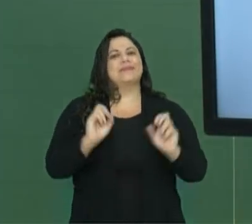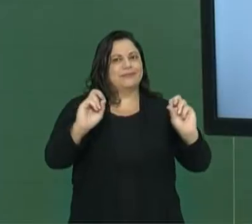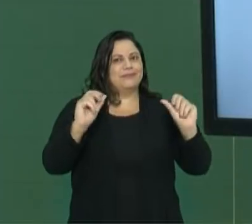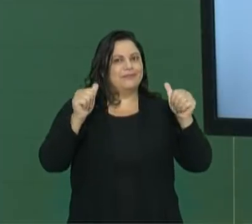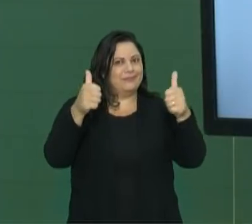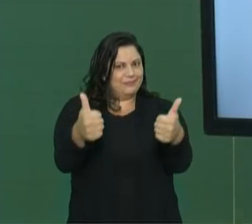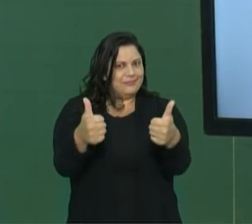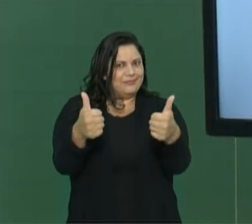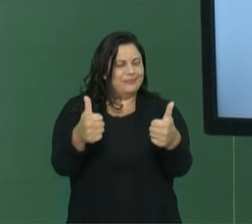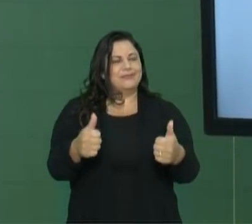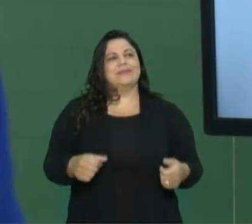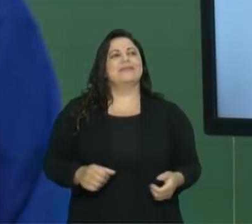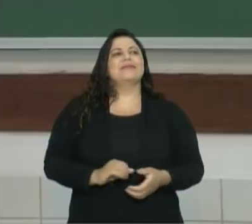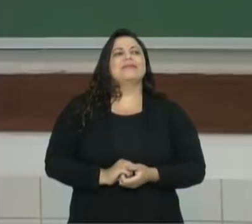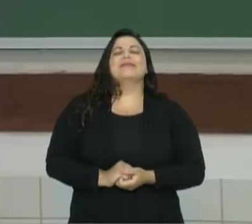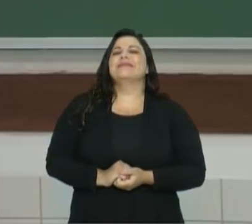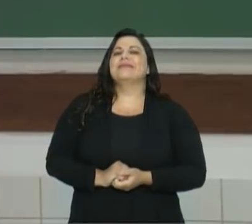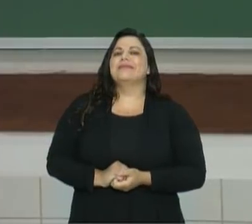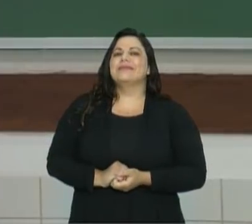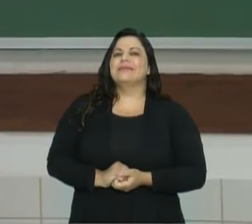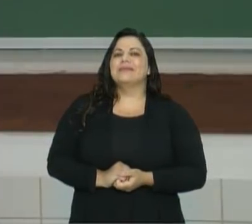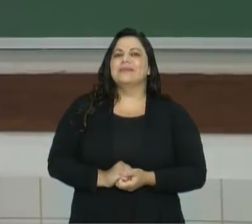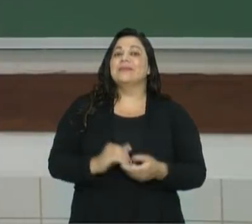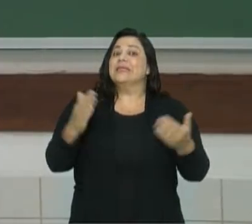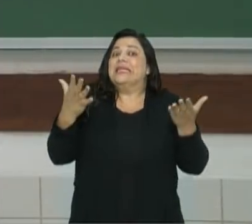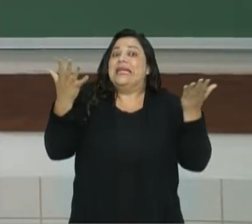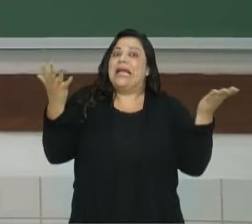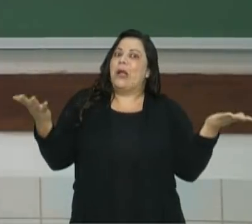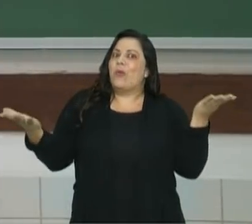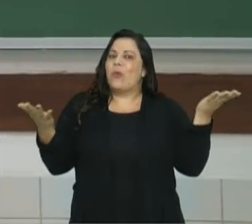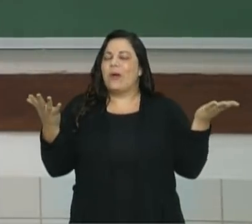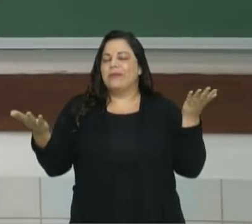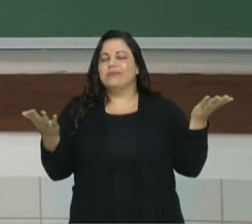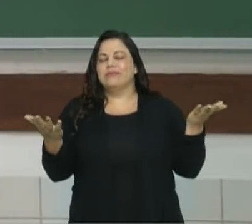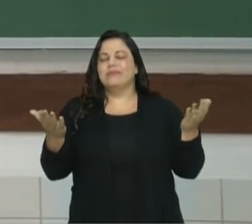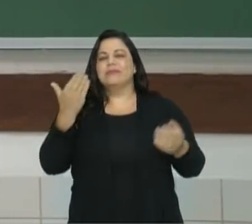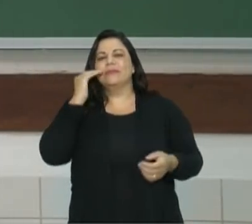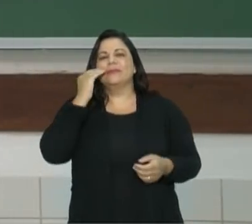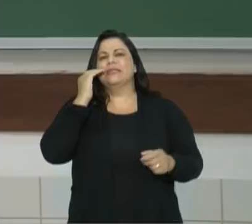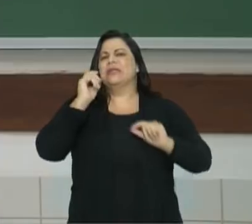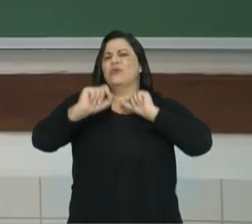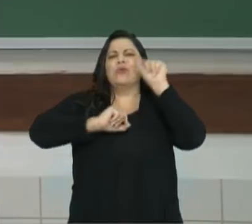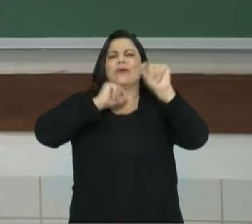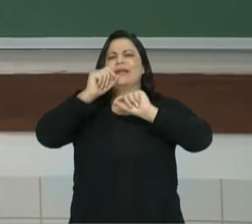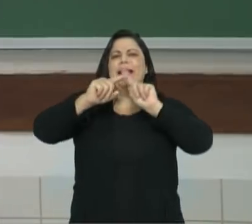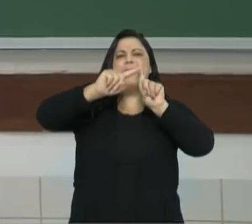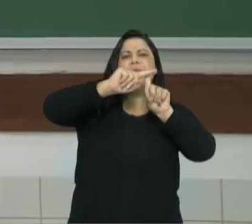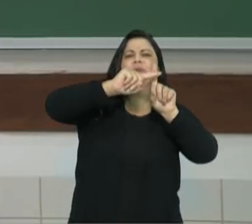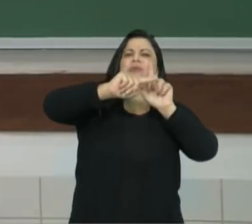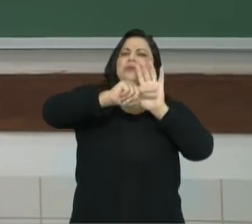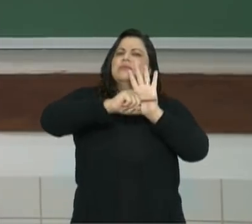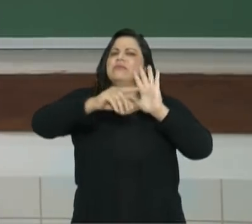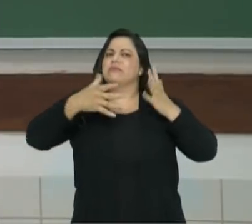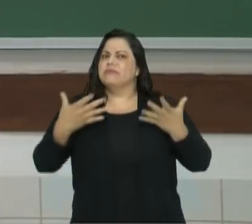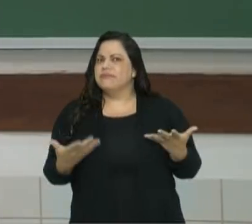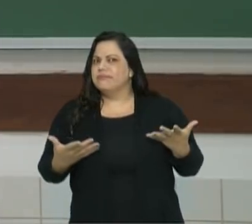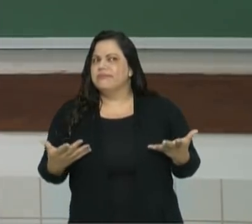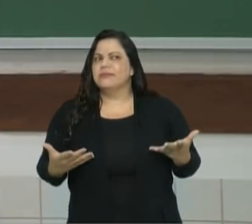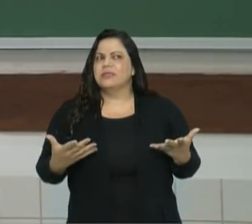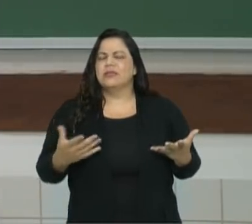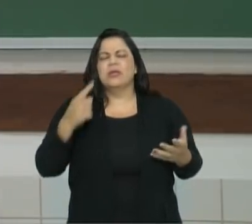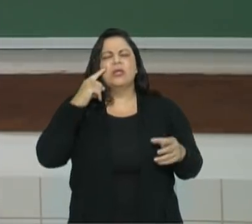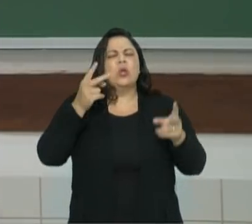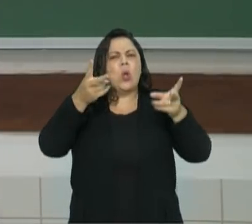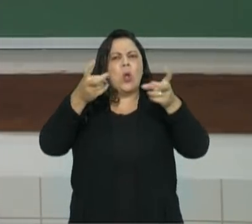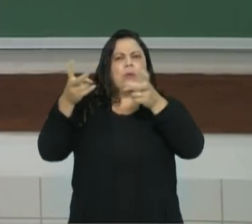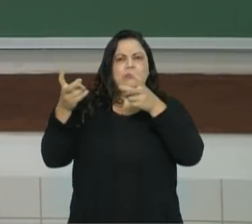Ok? E aqui agora, nós vamos entender a questão do sinal, né? Se vocês observarem aqui a força que ele está fazendo,